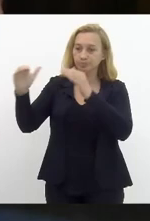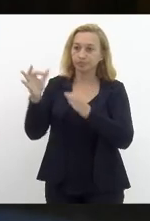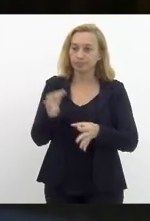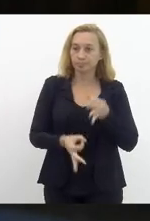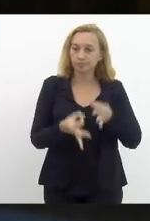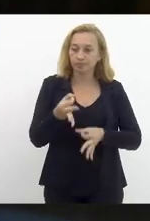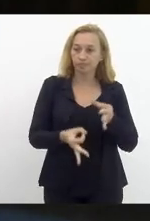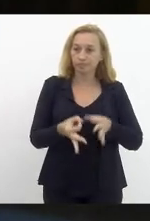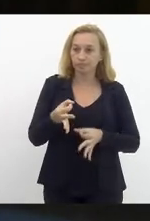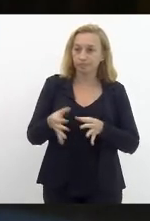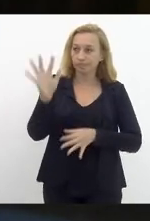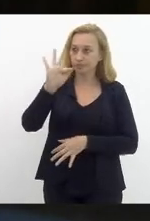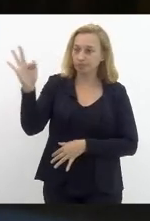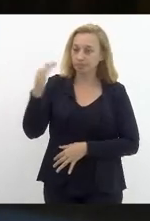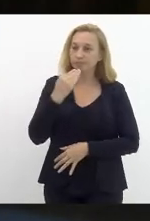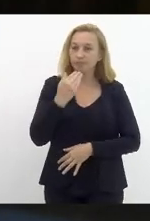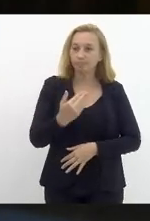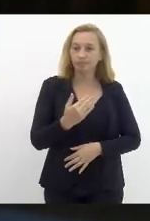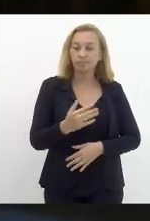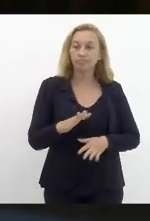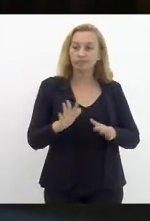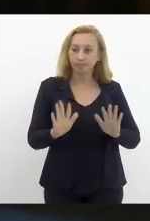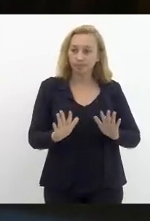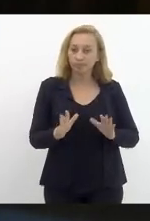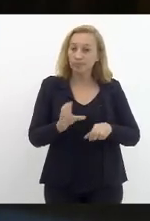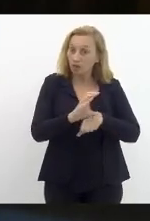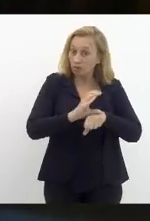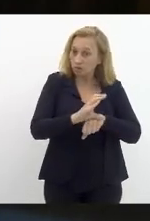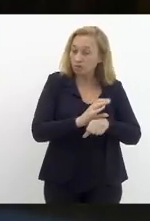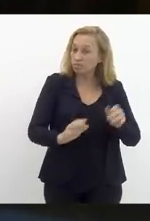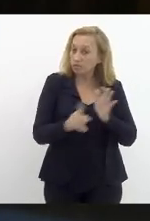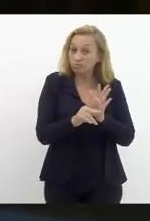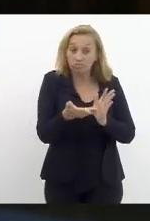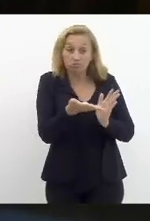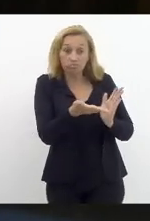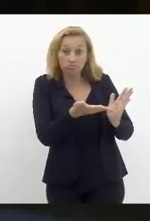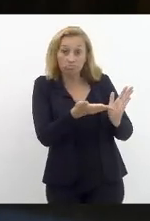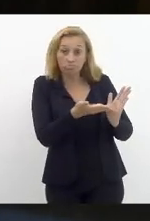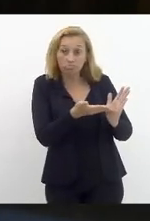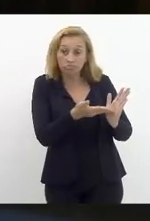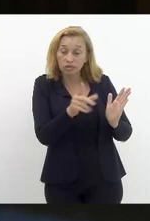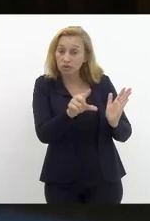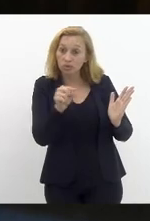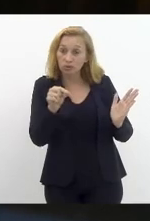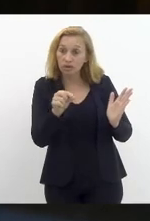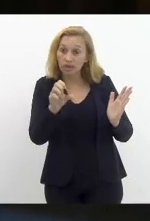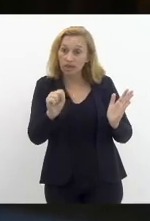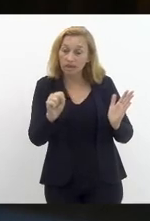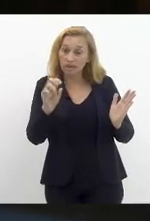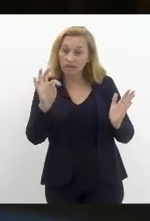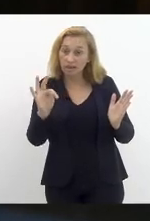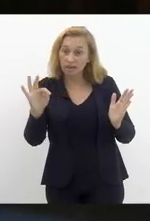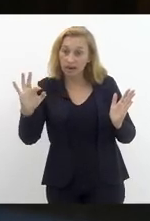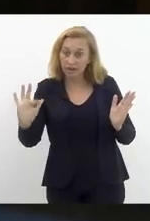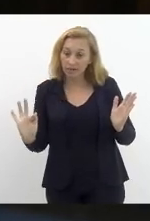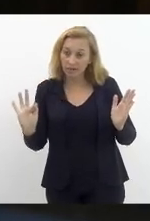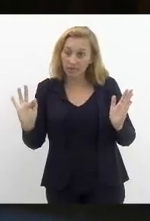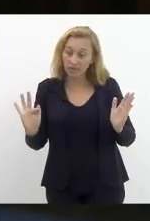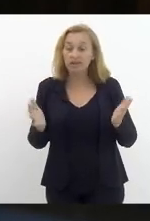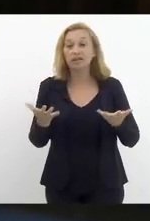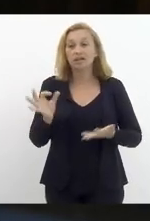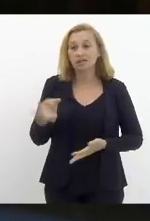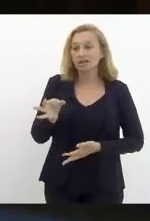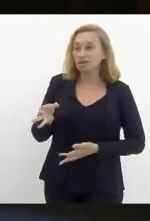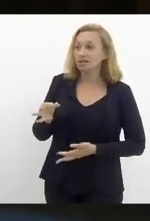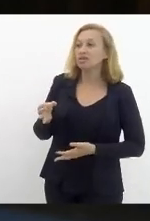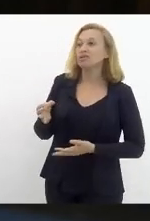nossa sessão da CCJ, mas a constitucionalidade do projeto é essa aqui, é uma decisão do STF. E eu tenho convicção, e por isso quis falar antes da deputada Marta